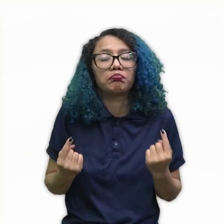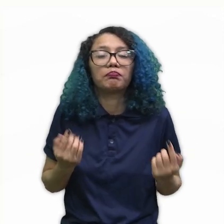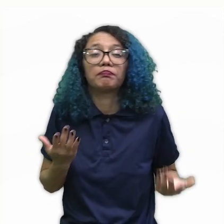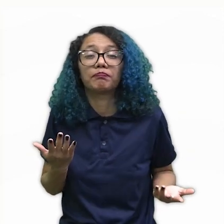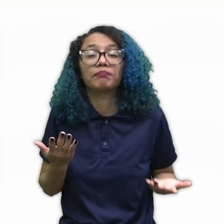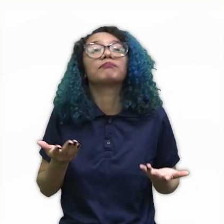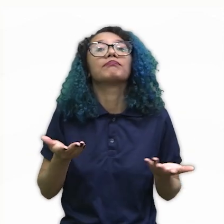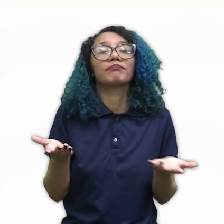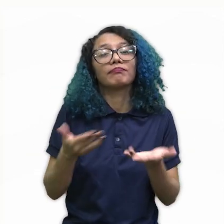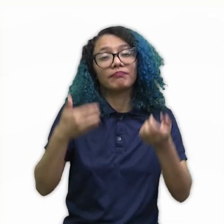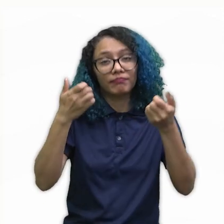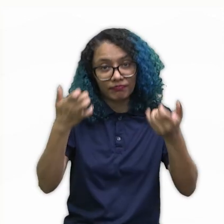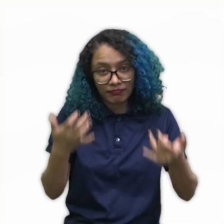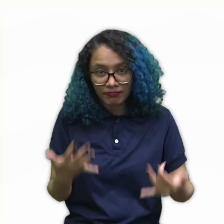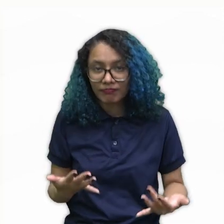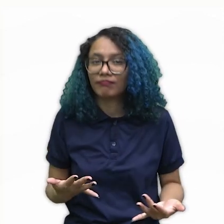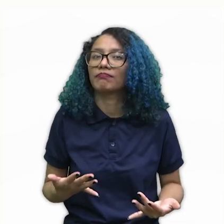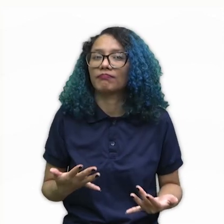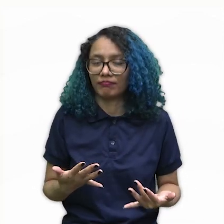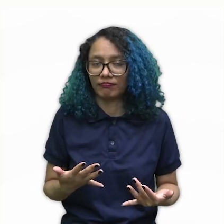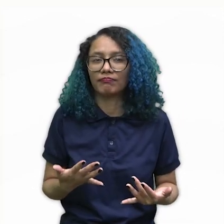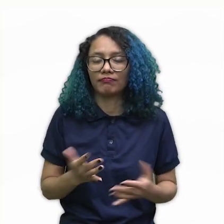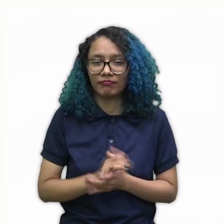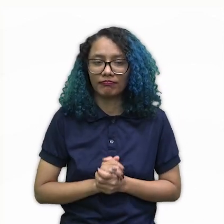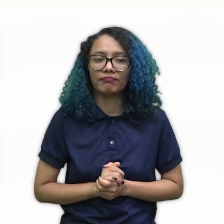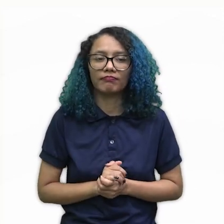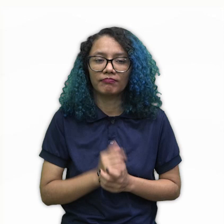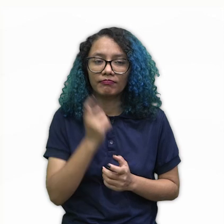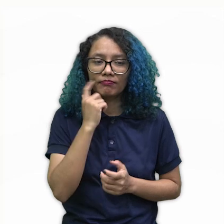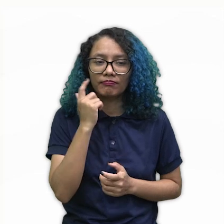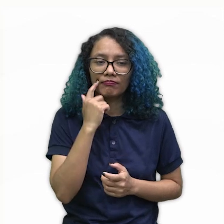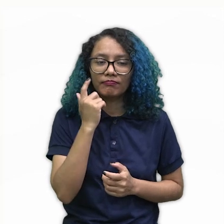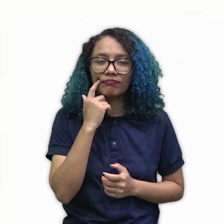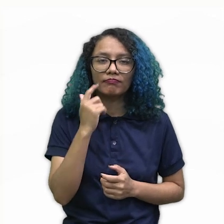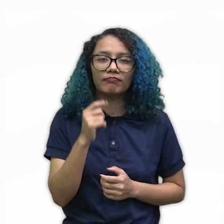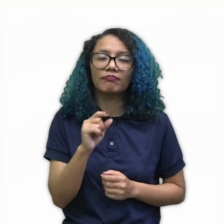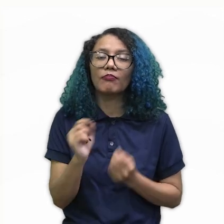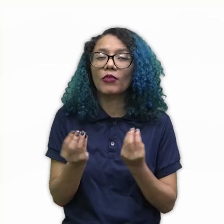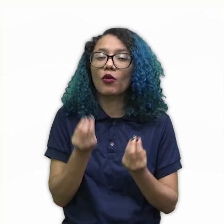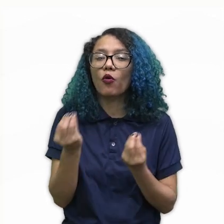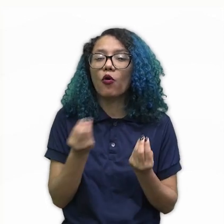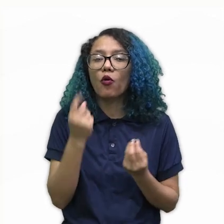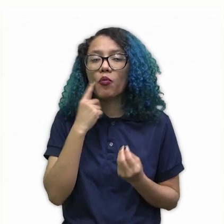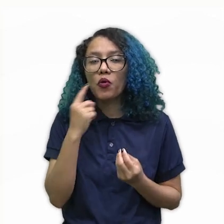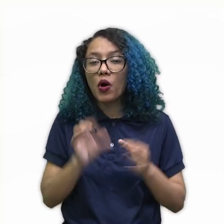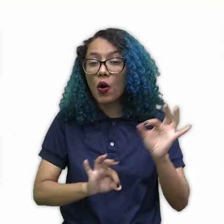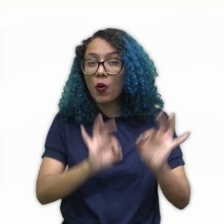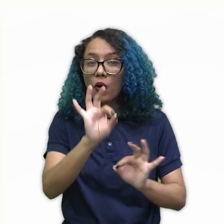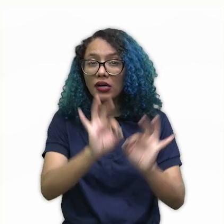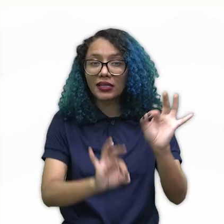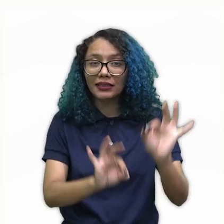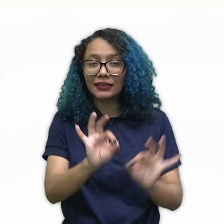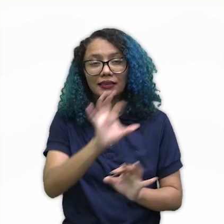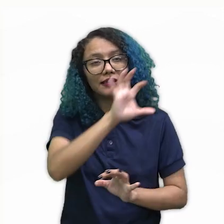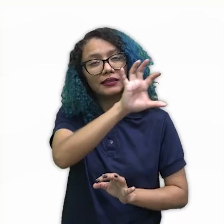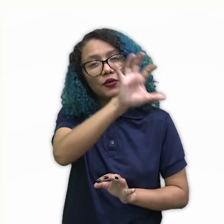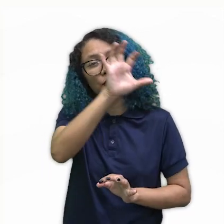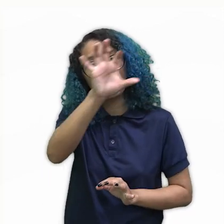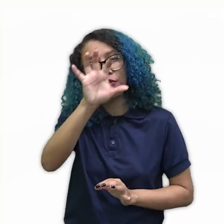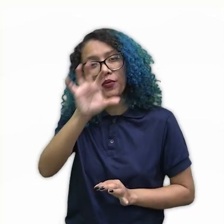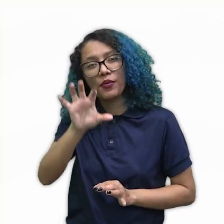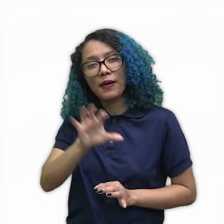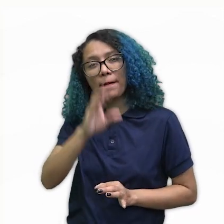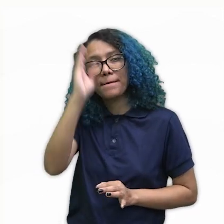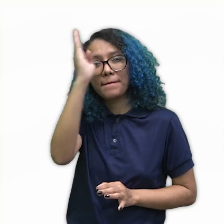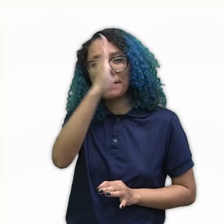vai ver durante essa aula, certo? Nós vamos compreender durante essa aula como esse território, como o território brasileiro,